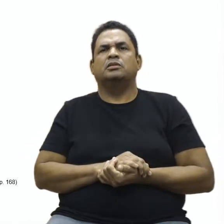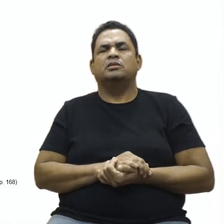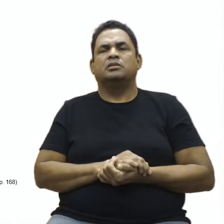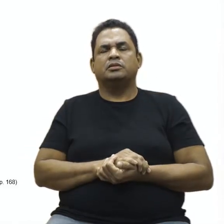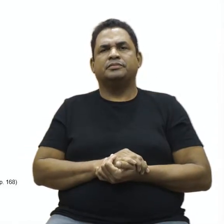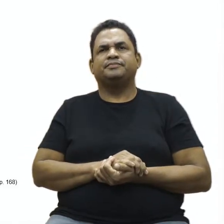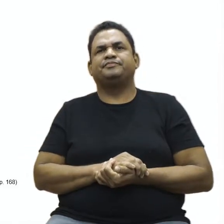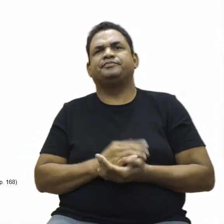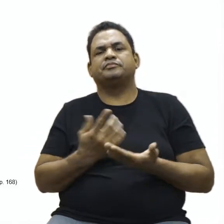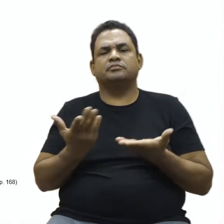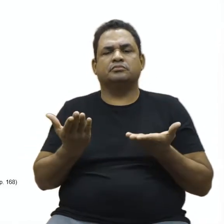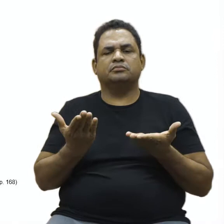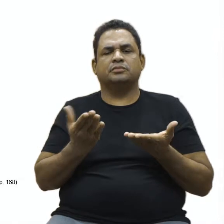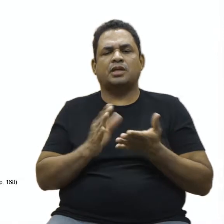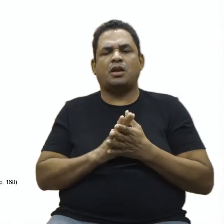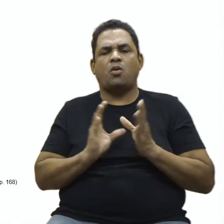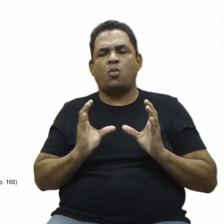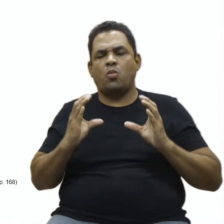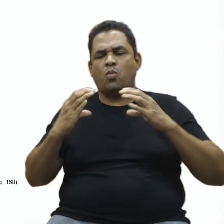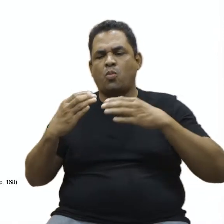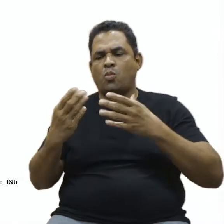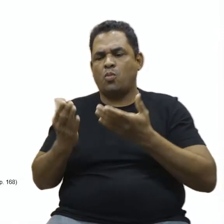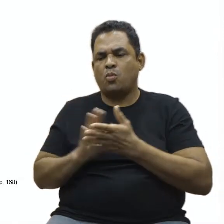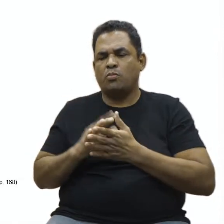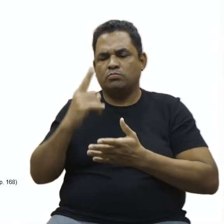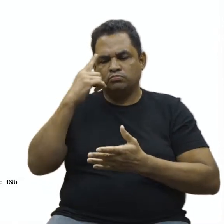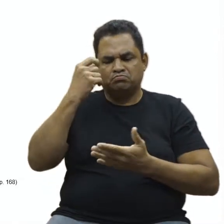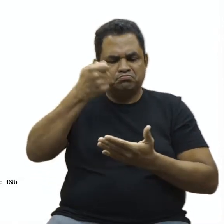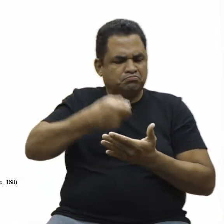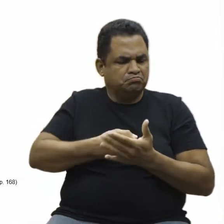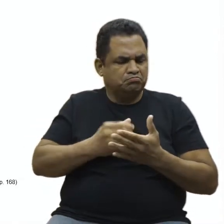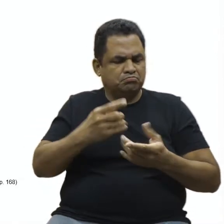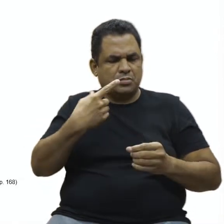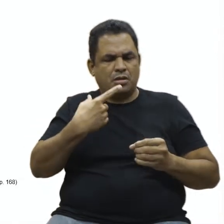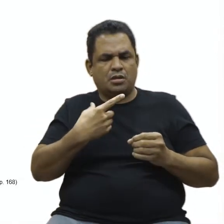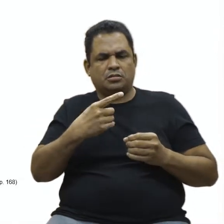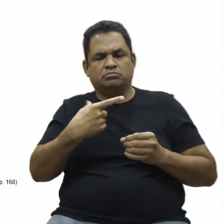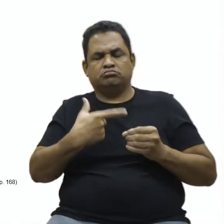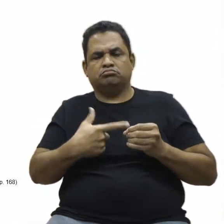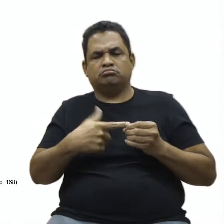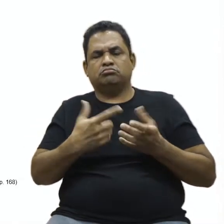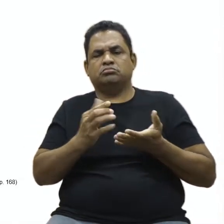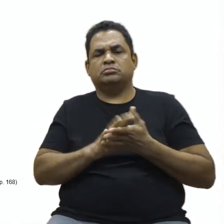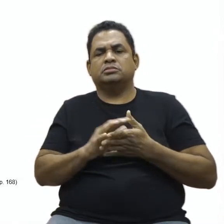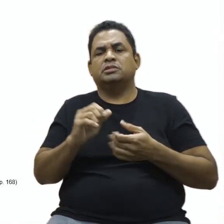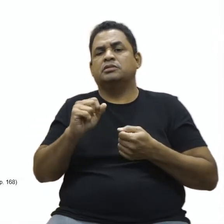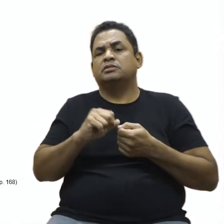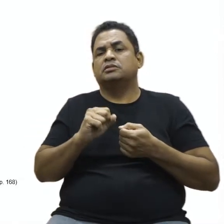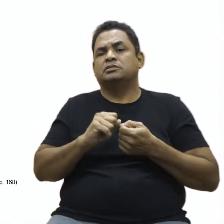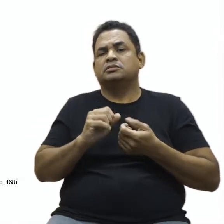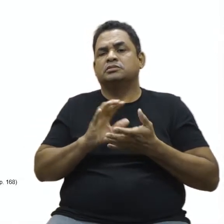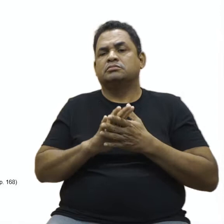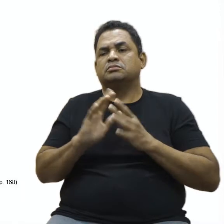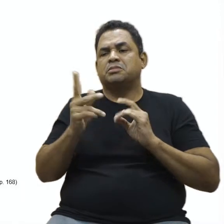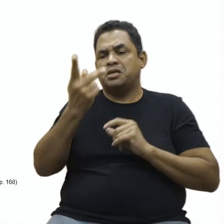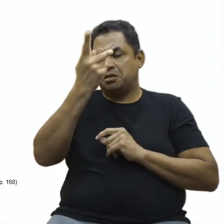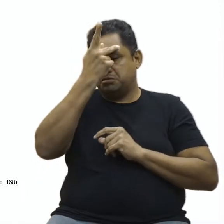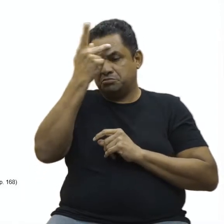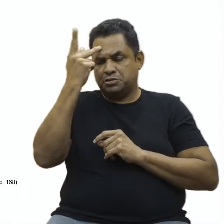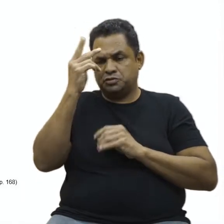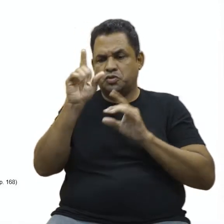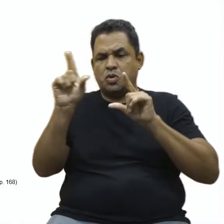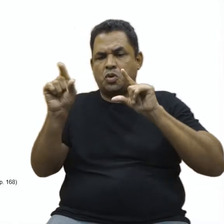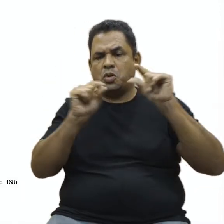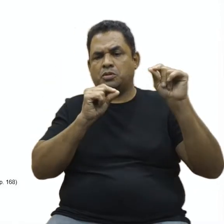deliberações relativas ao coletivo, as decisões da cidade, elas vão ser feitas por pessoas escolhidas, ou seja,